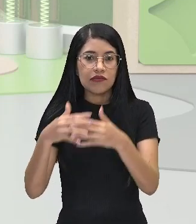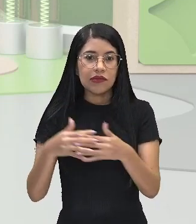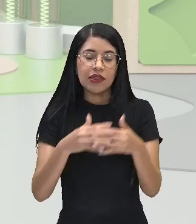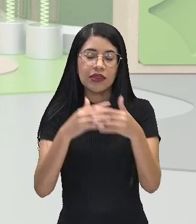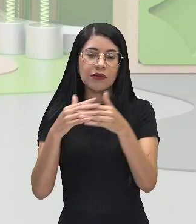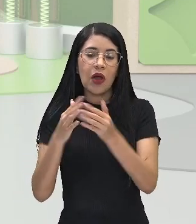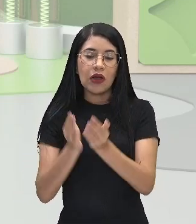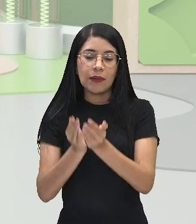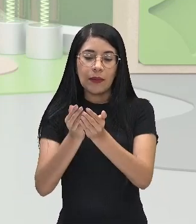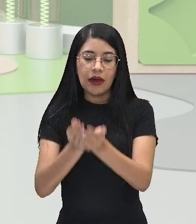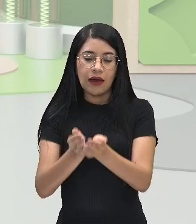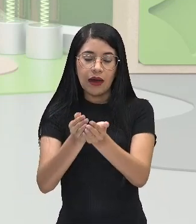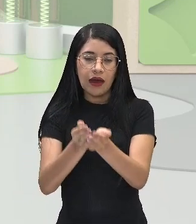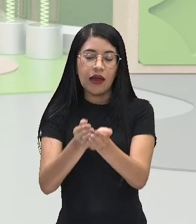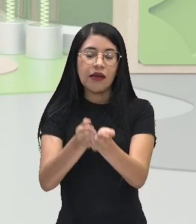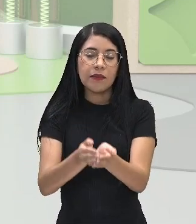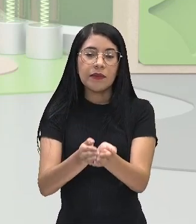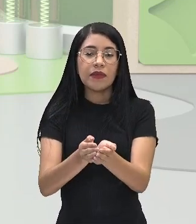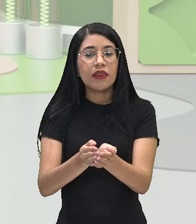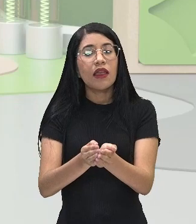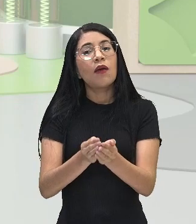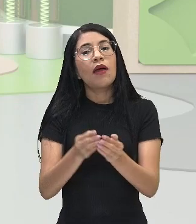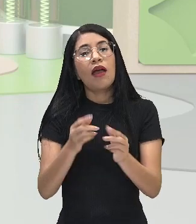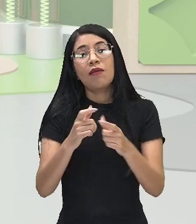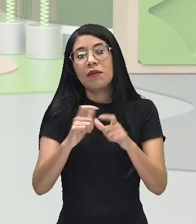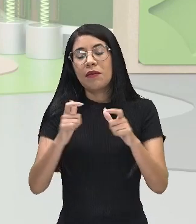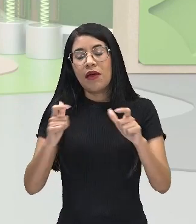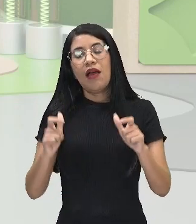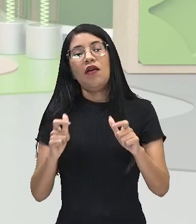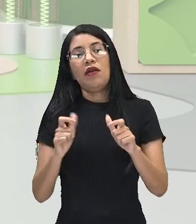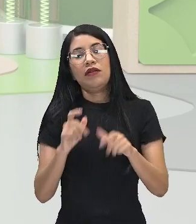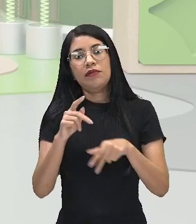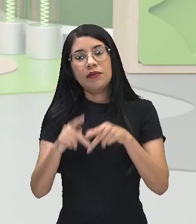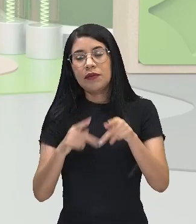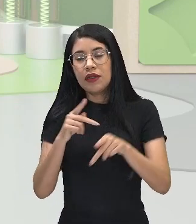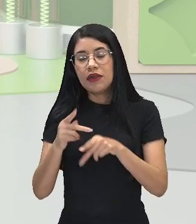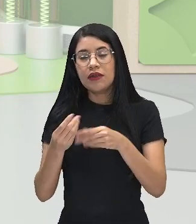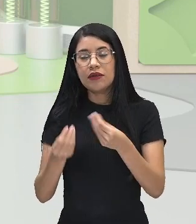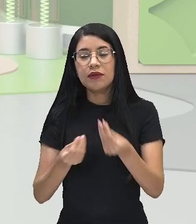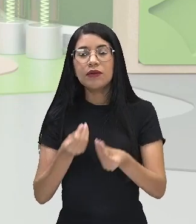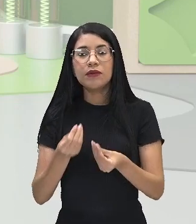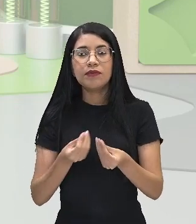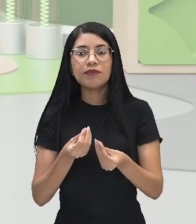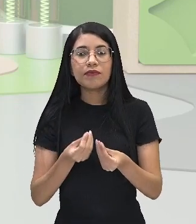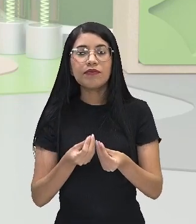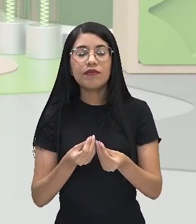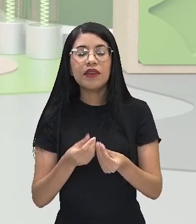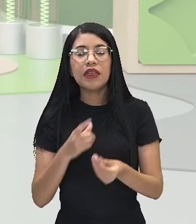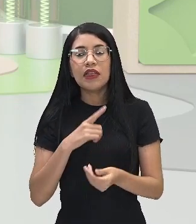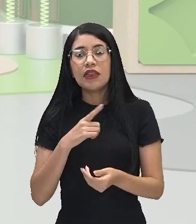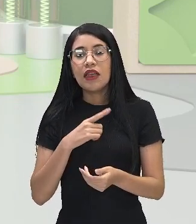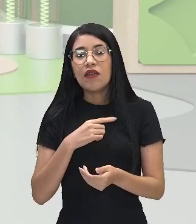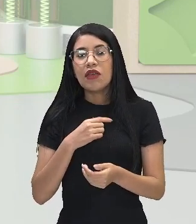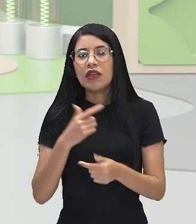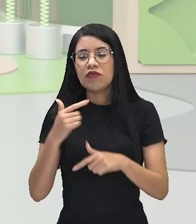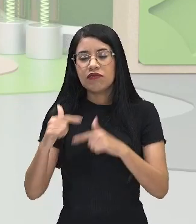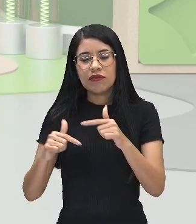nossa população, muita gente ficou com as suas